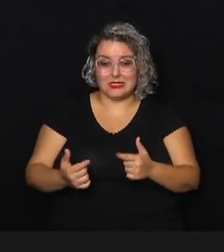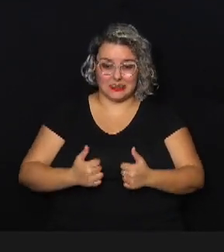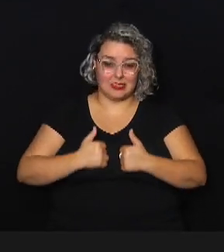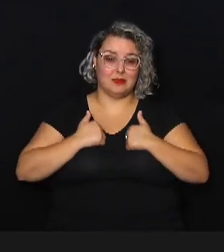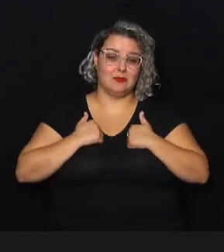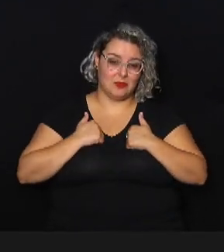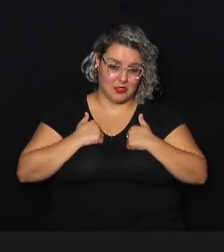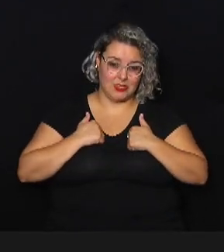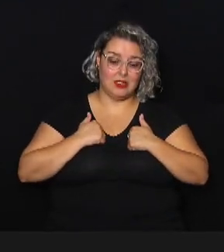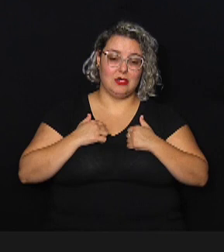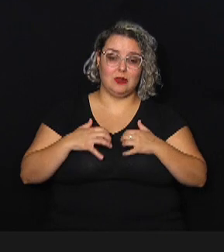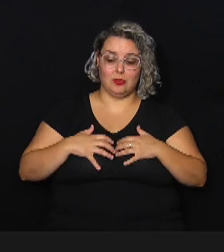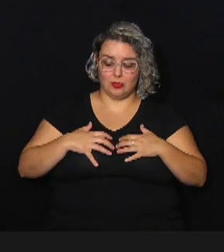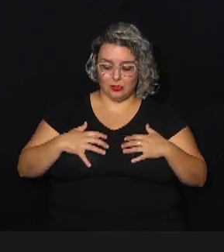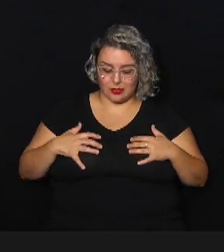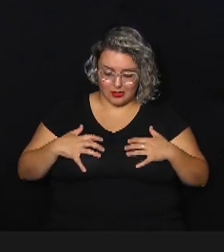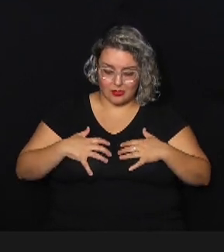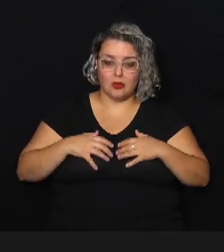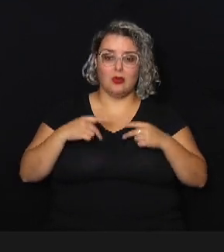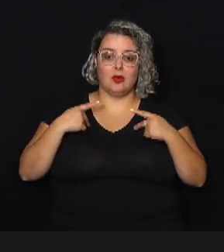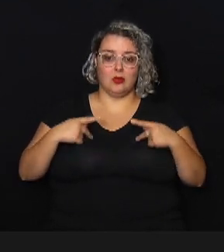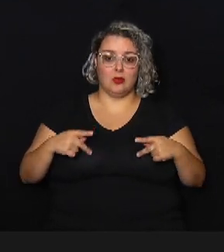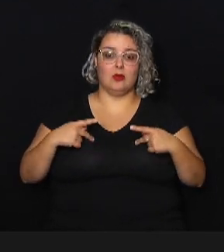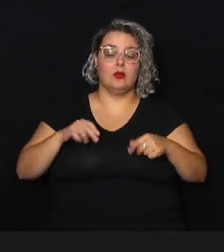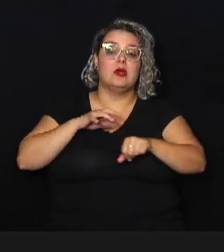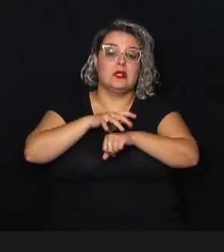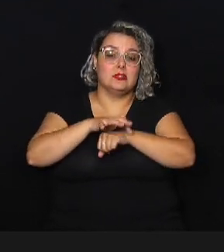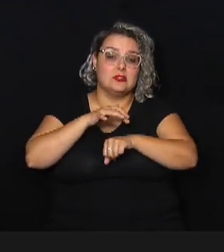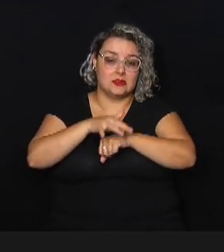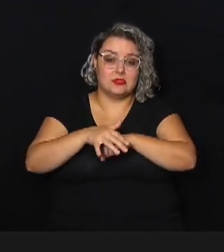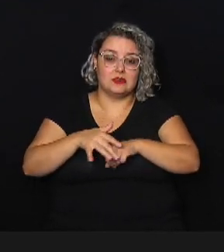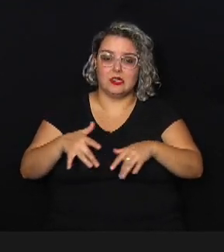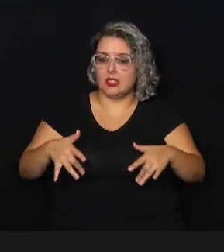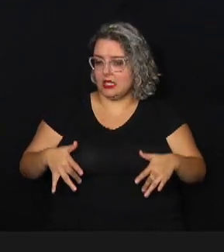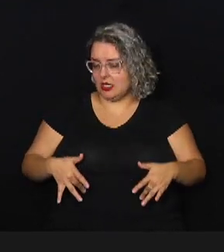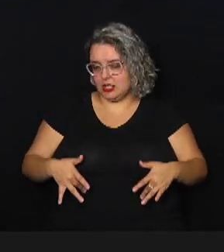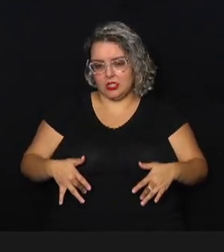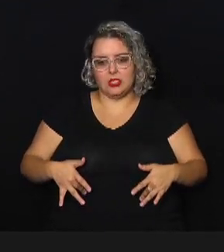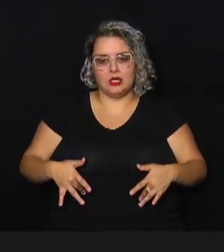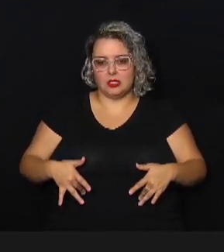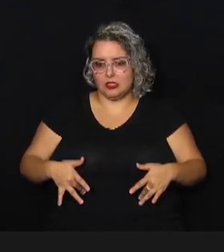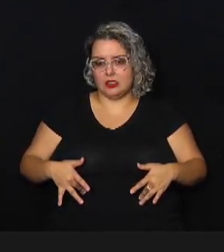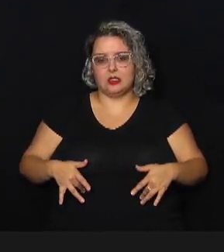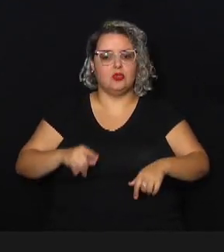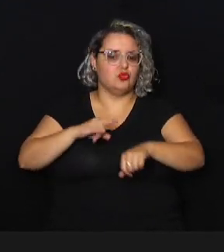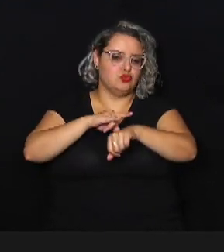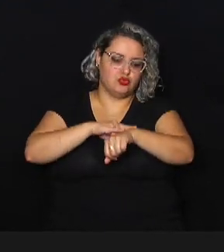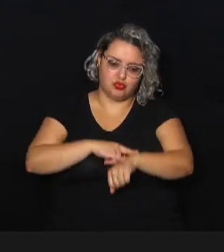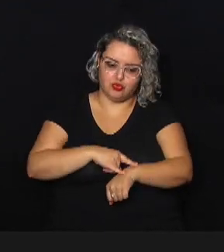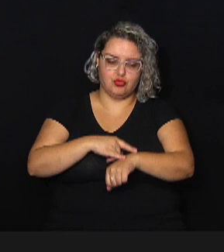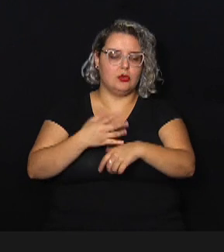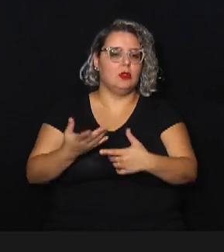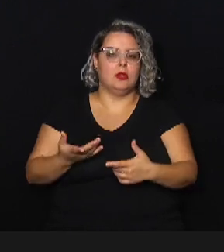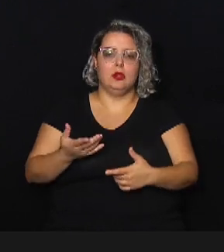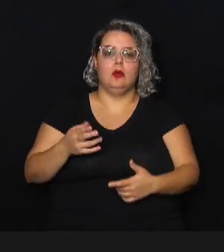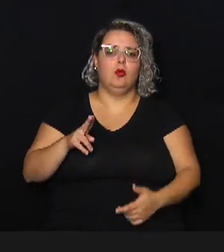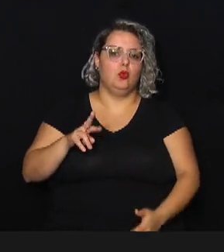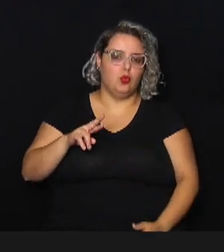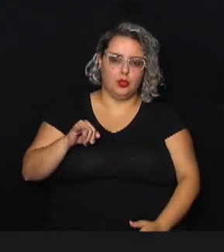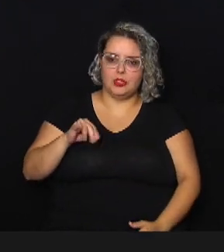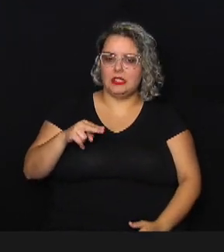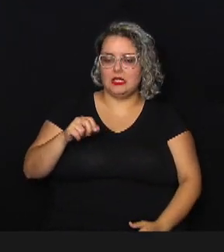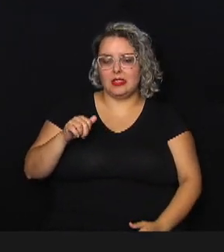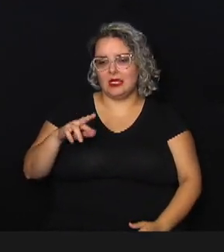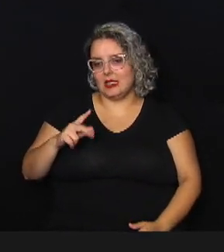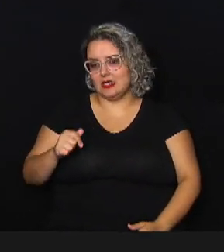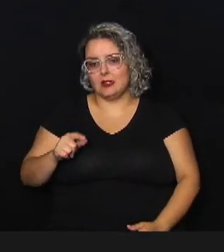os pulmões, né, com a pneumonia, infecções renais e infecções do trato urinário, infecção urinária, etc. Tá? Mas ela não